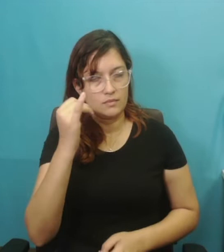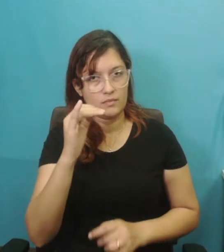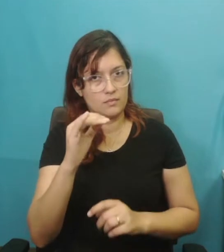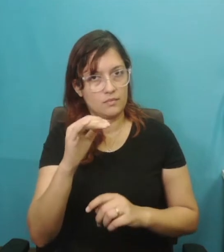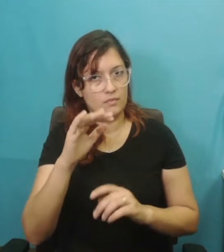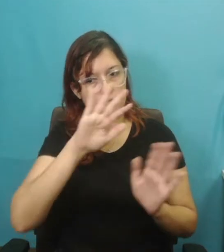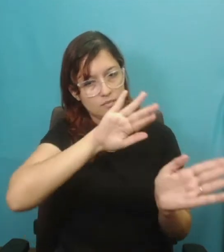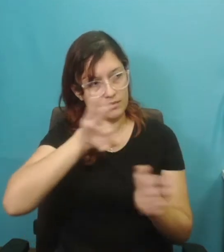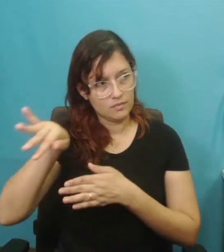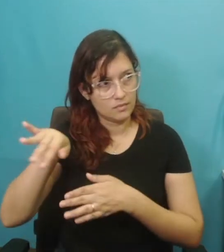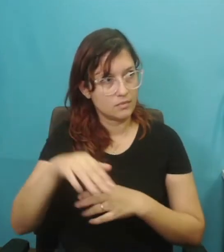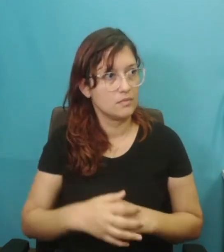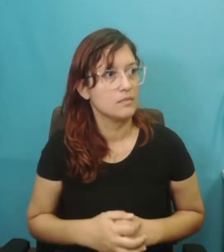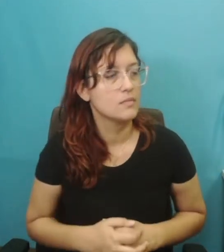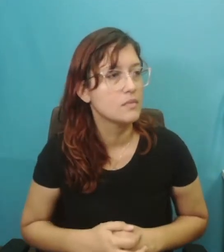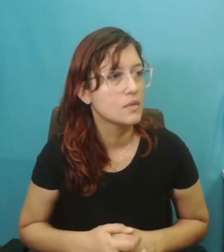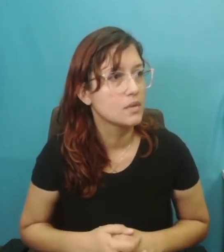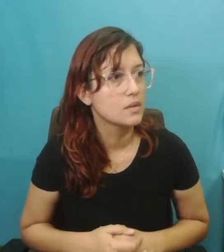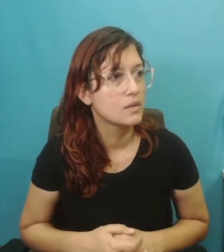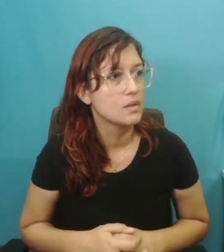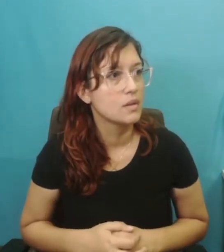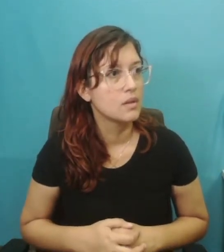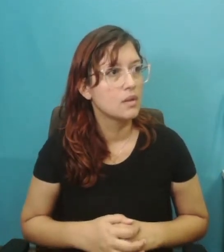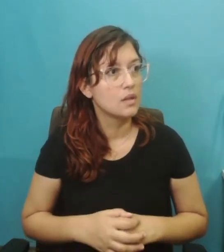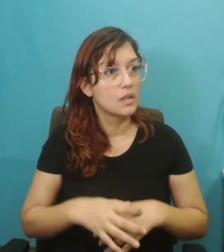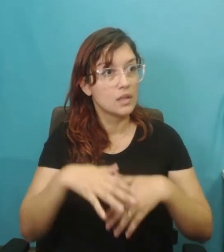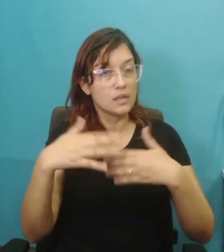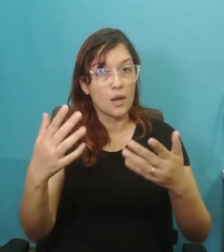é desprezível.